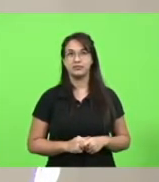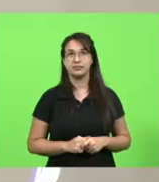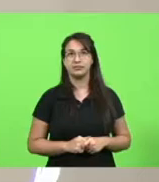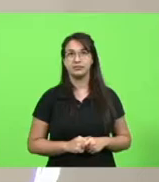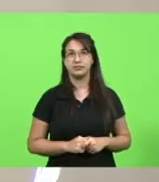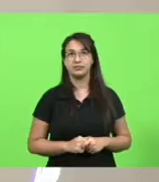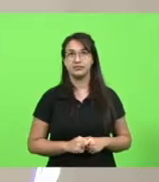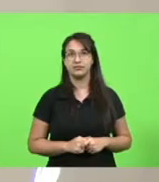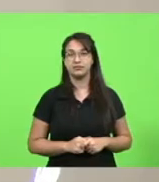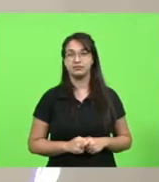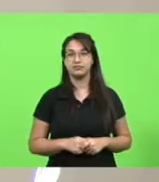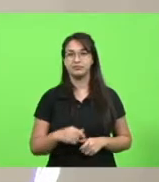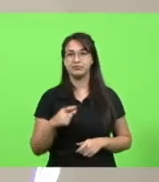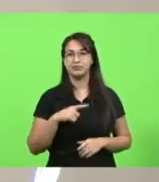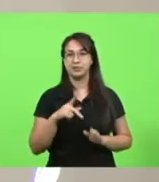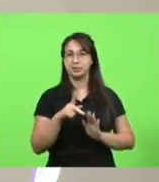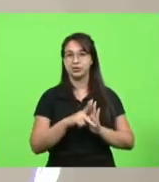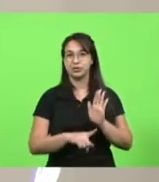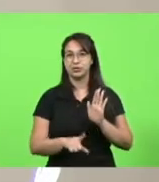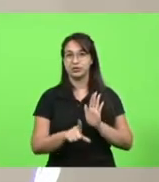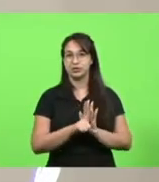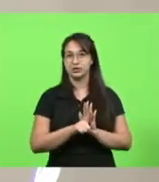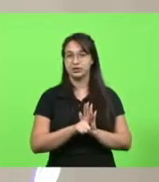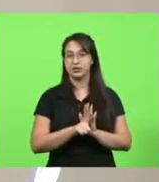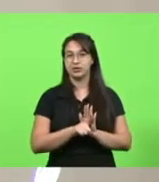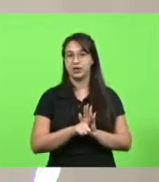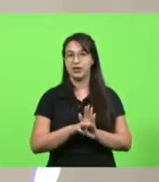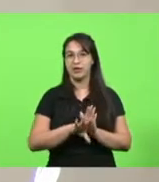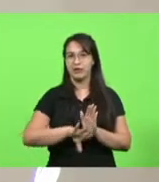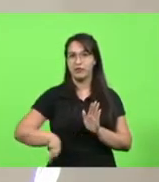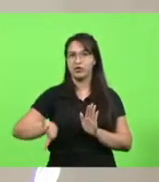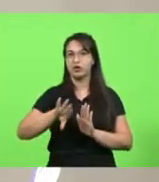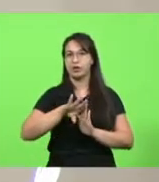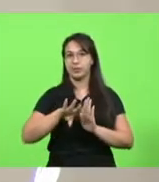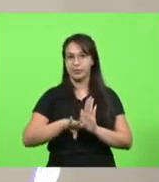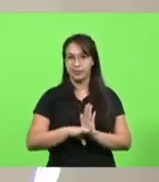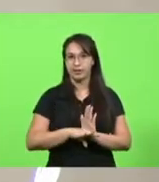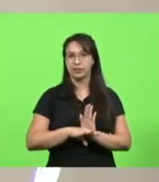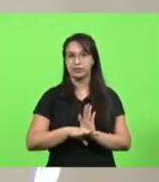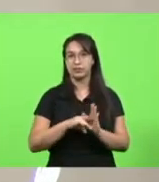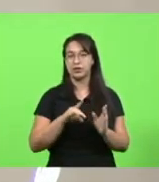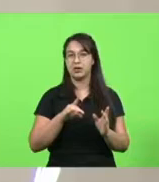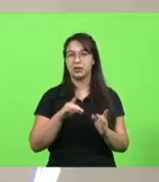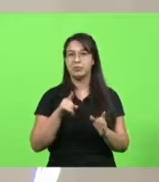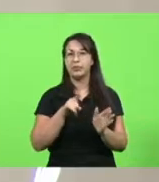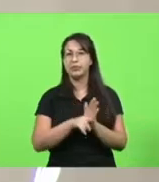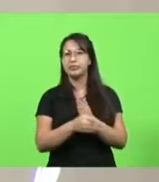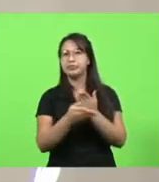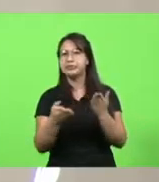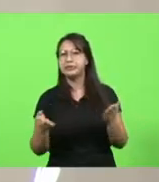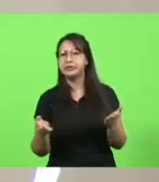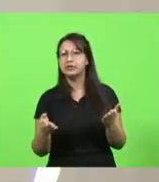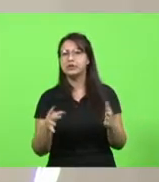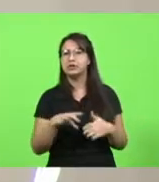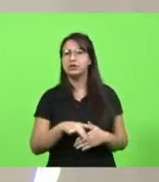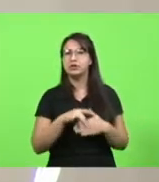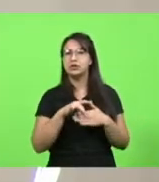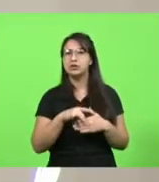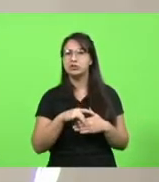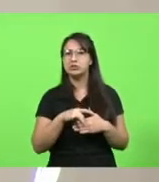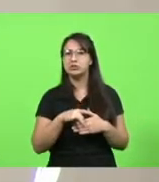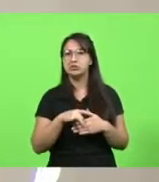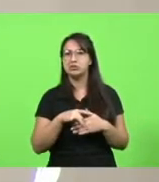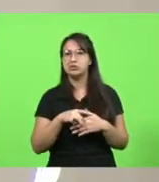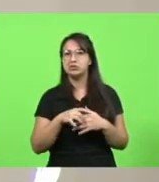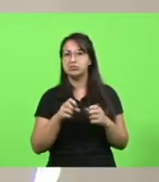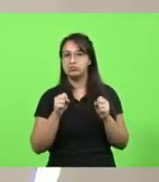Nós temos um projeto de lei extra-pauta, consulto os senhores líderes, se alguém tem alguma objeção de nós